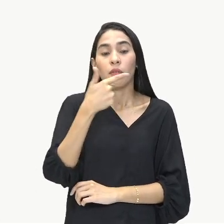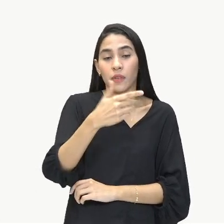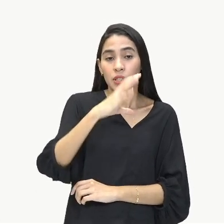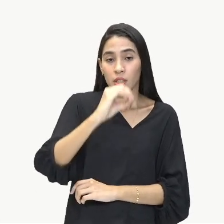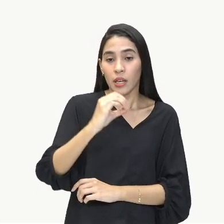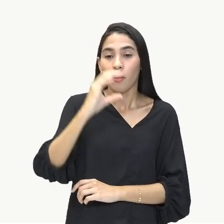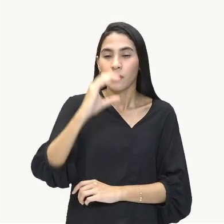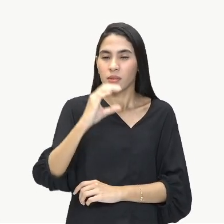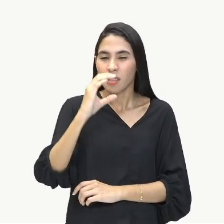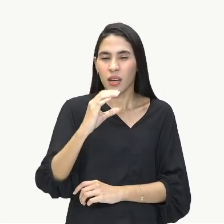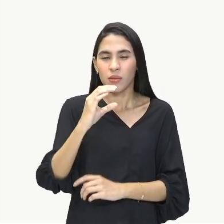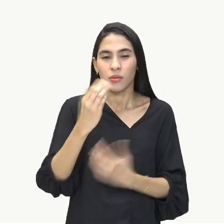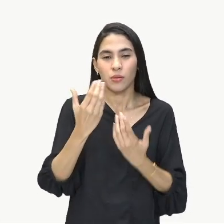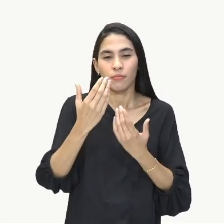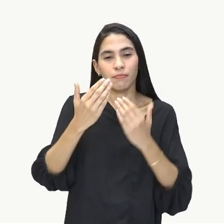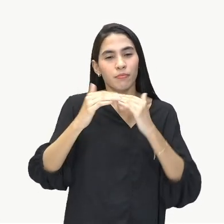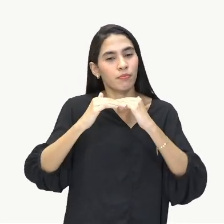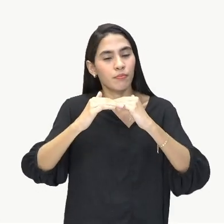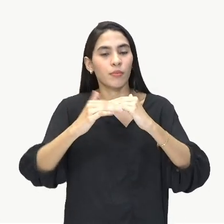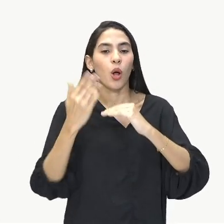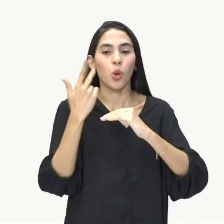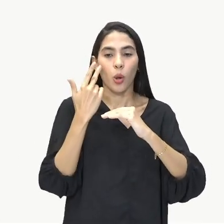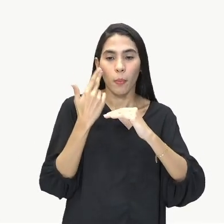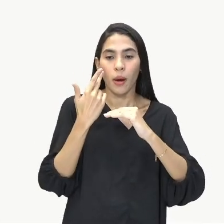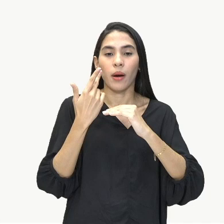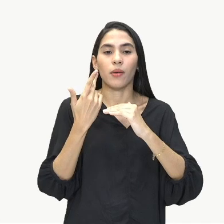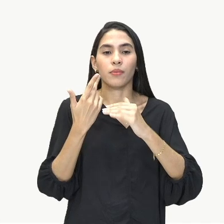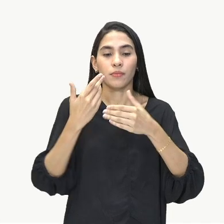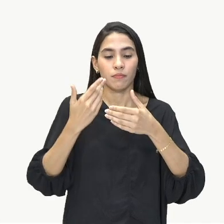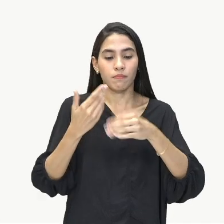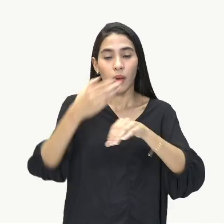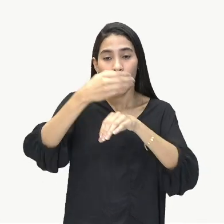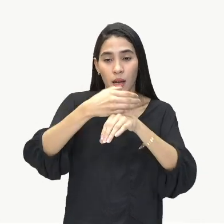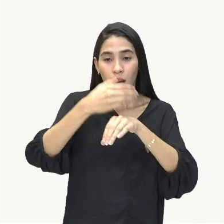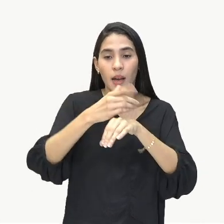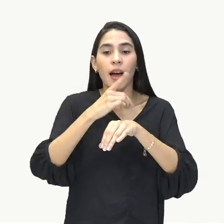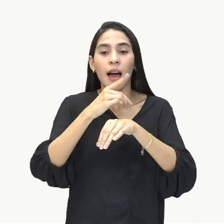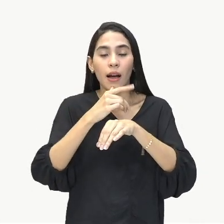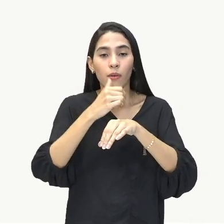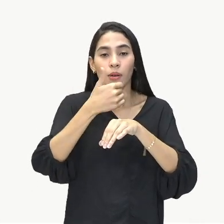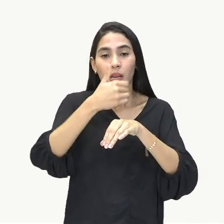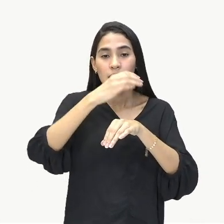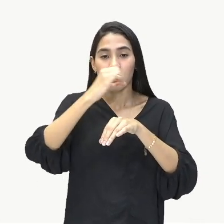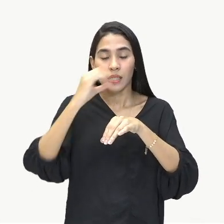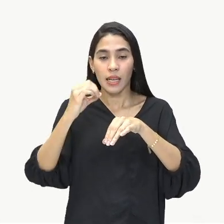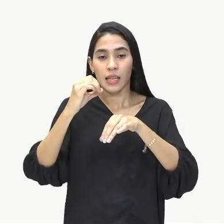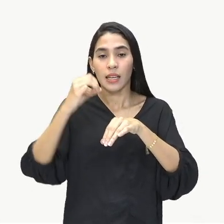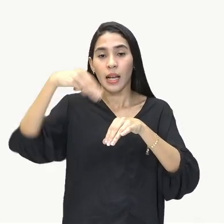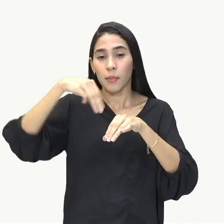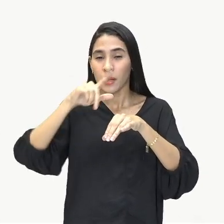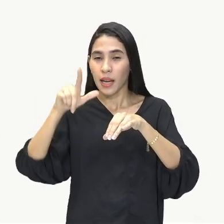né? Temperatura ambiente, num recipiente de água de 100 ml. E aí, sabe quanto é